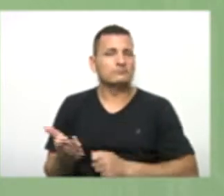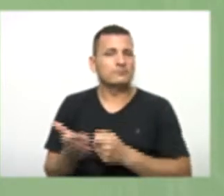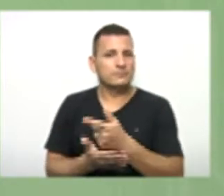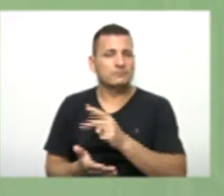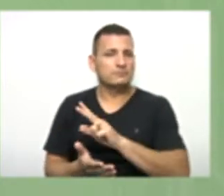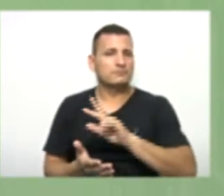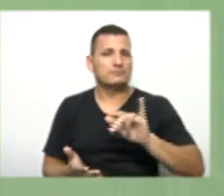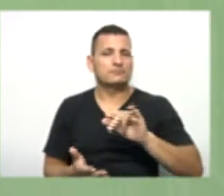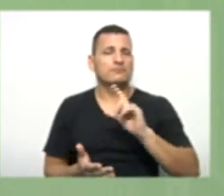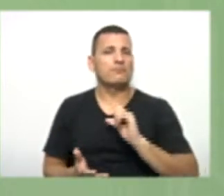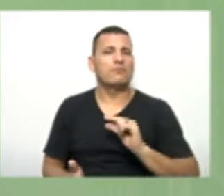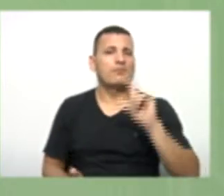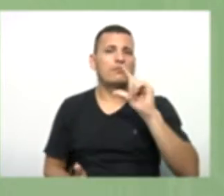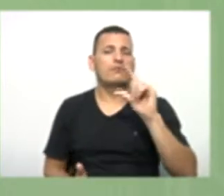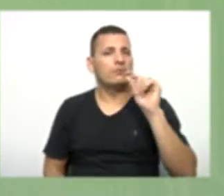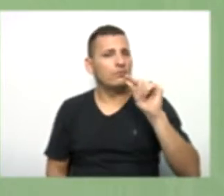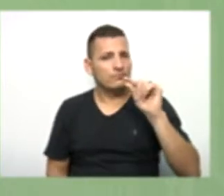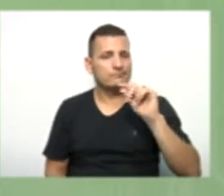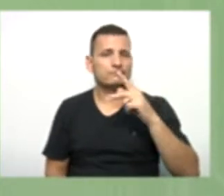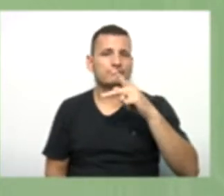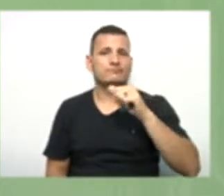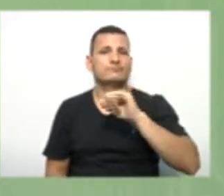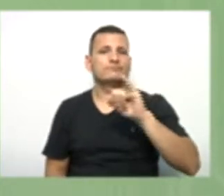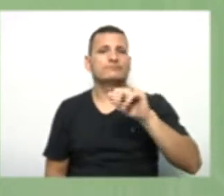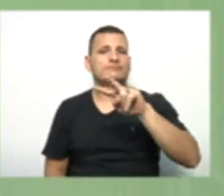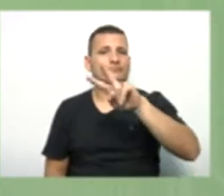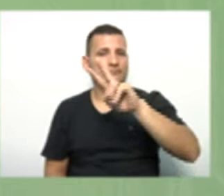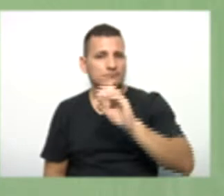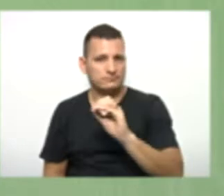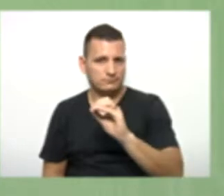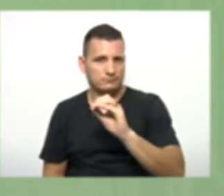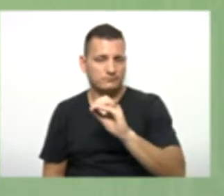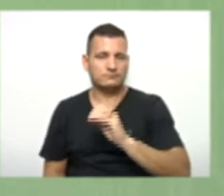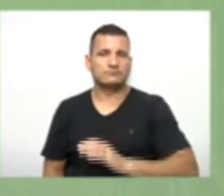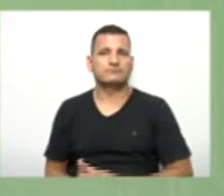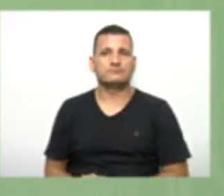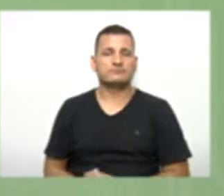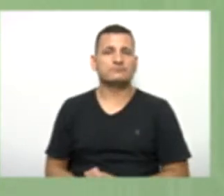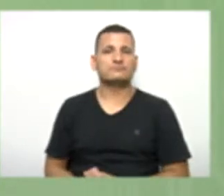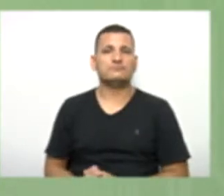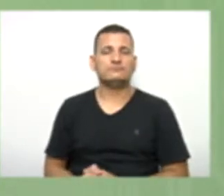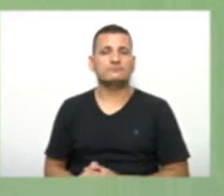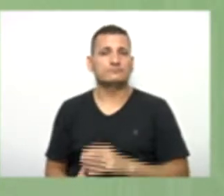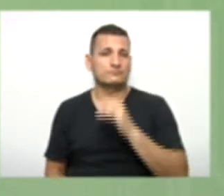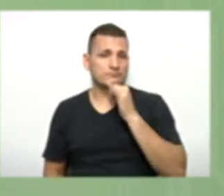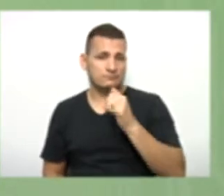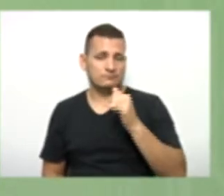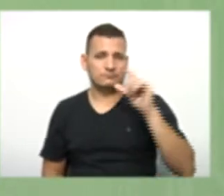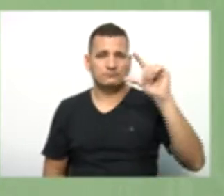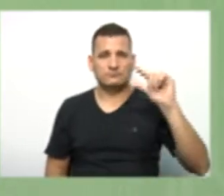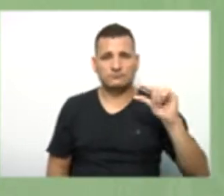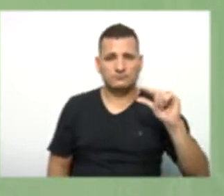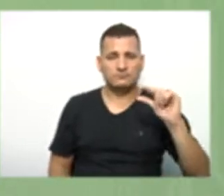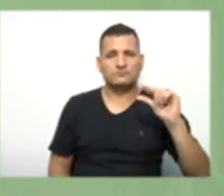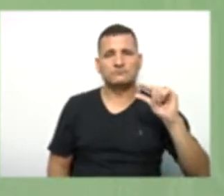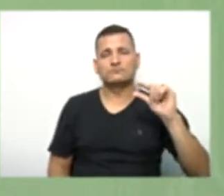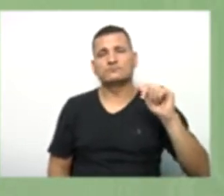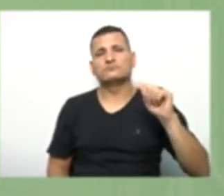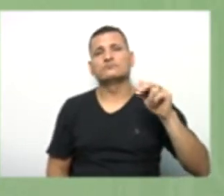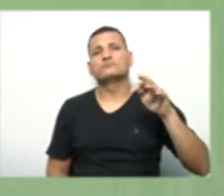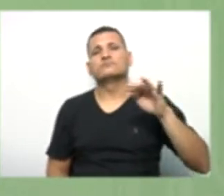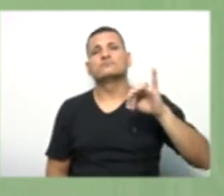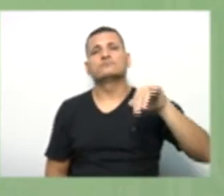quê? O passivo. Mas, mesmo diminuindo o ativo ou aumentando